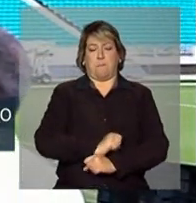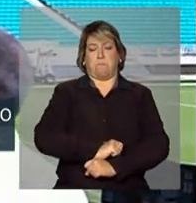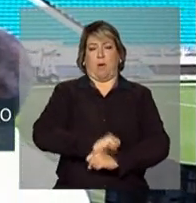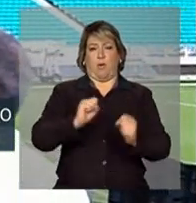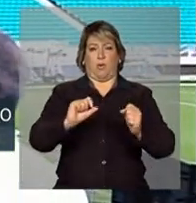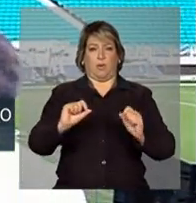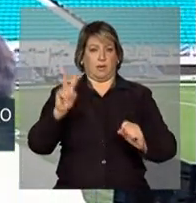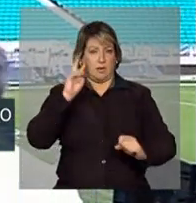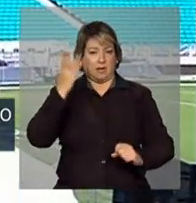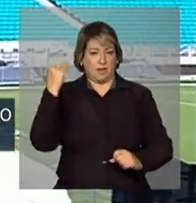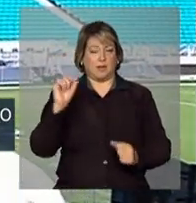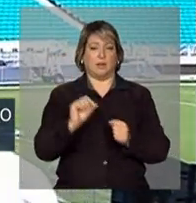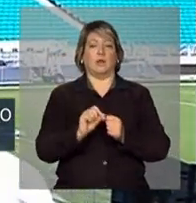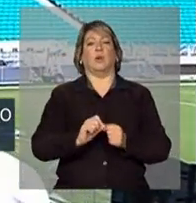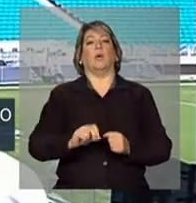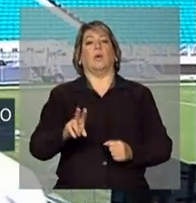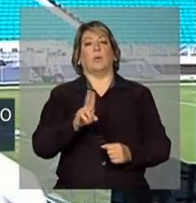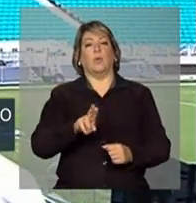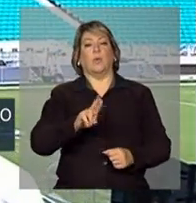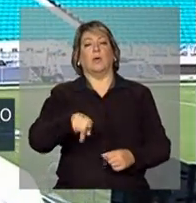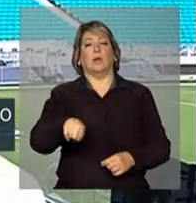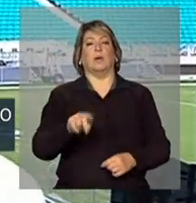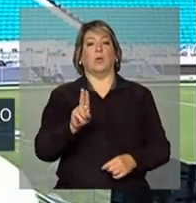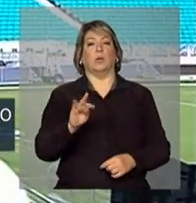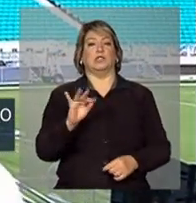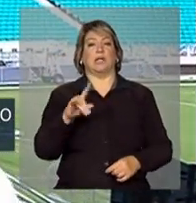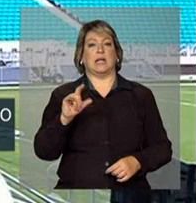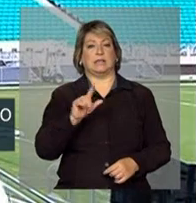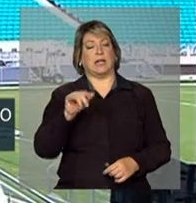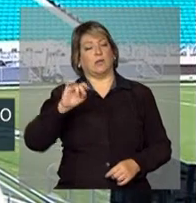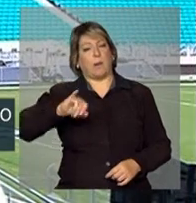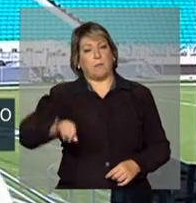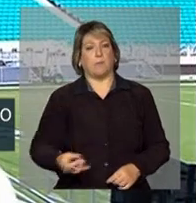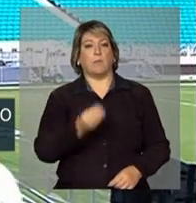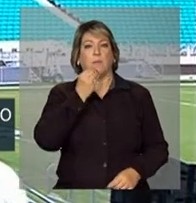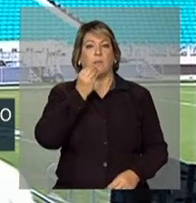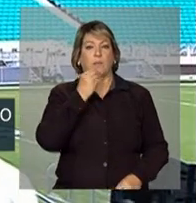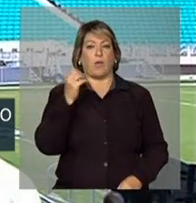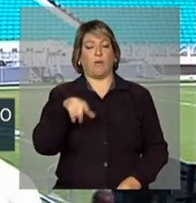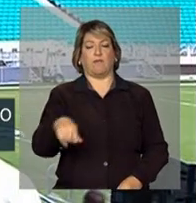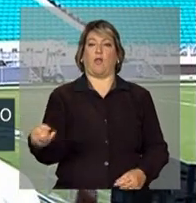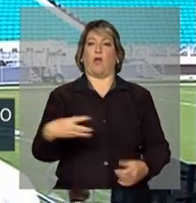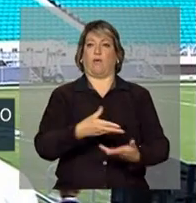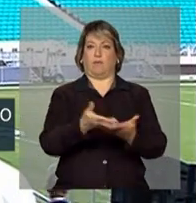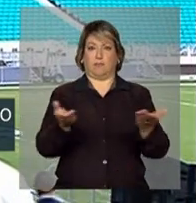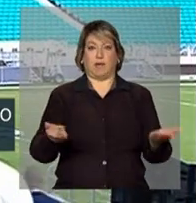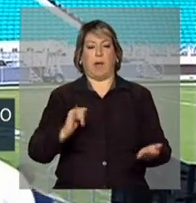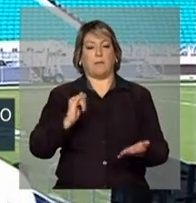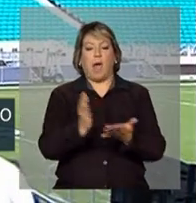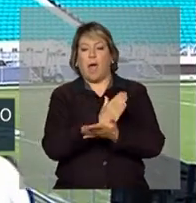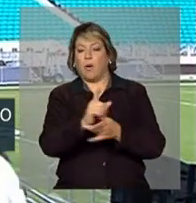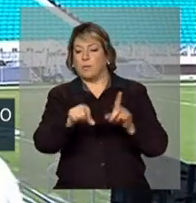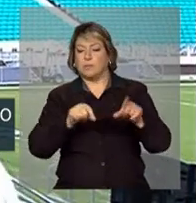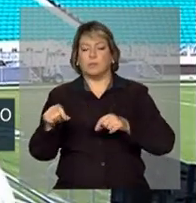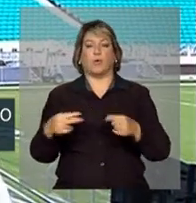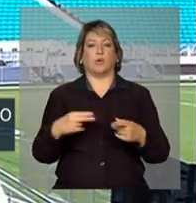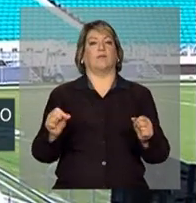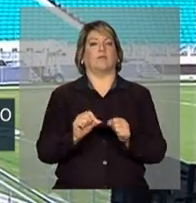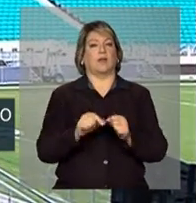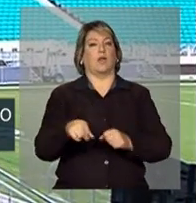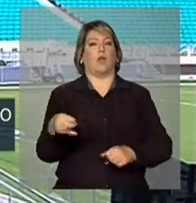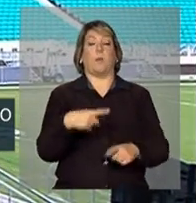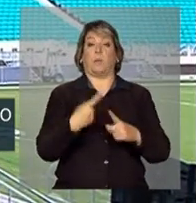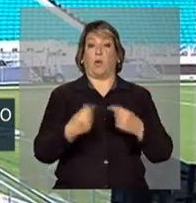reciclado e parte utilizada na própria construção do novo estádio, que foi a opção que foi feita